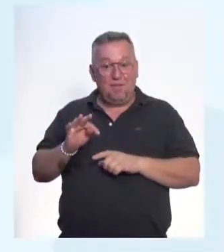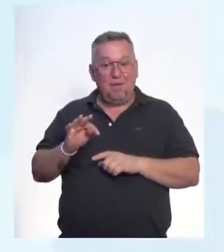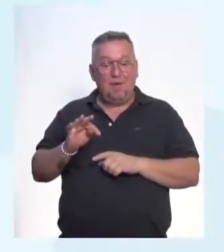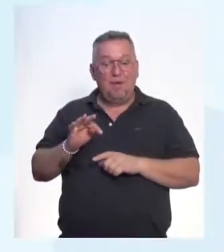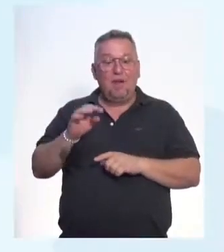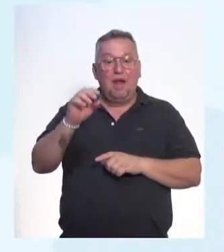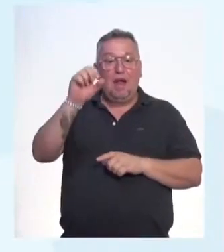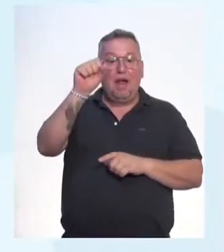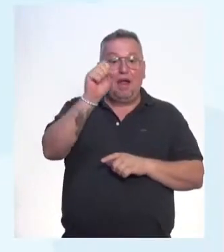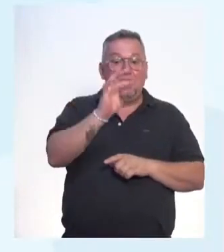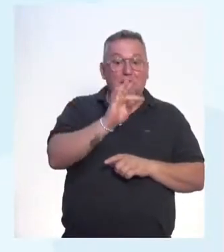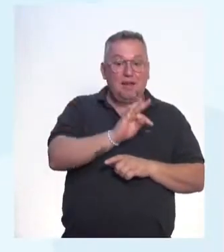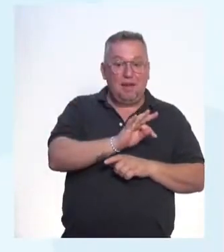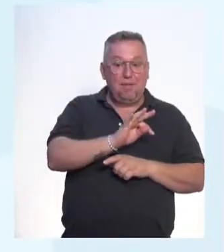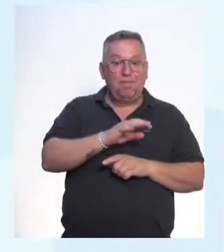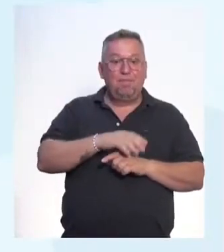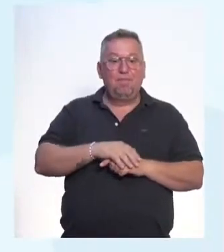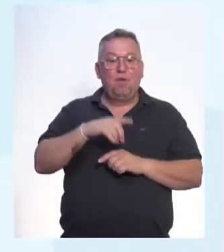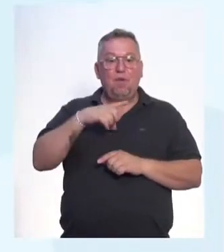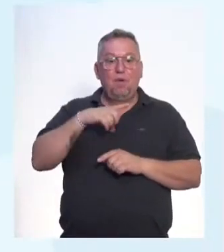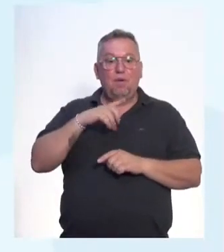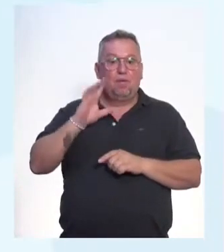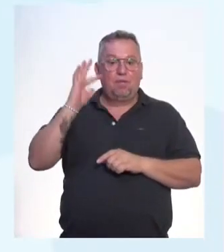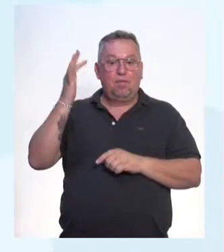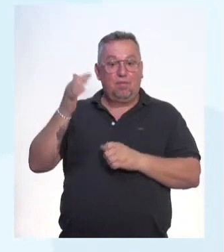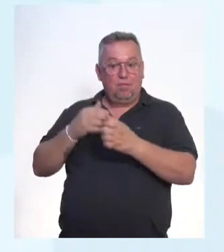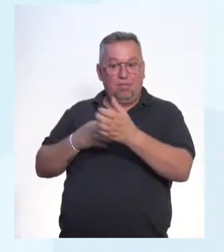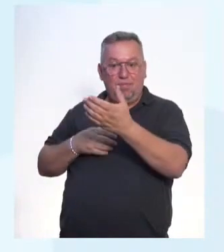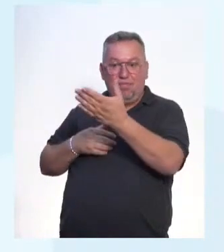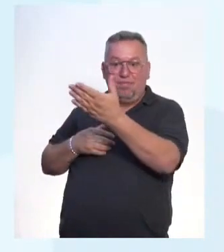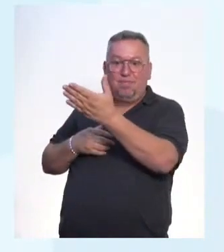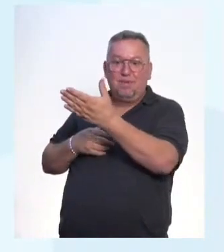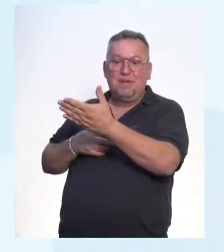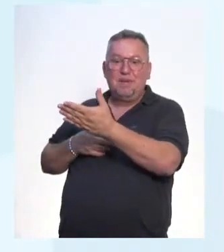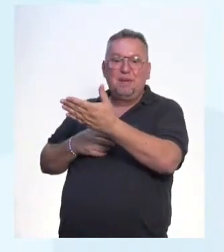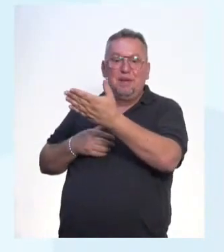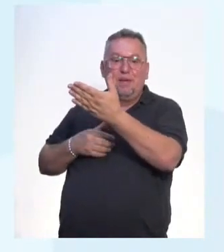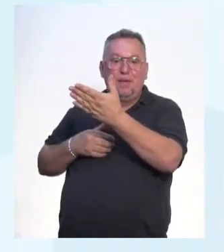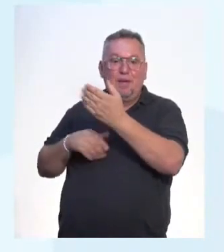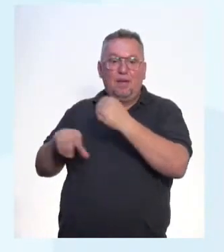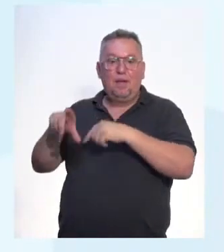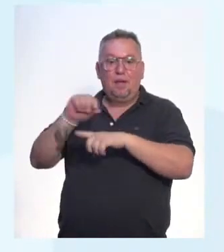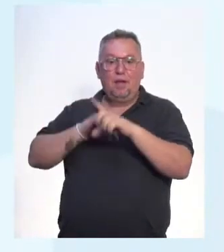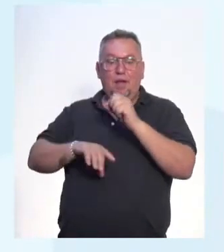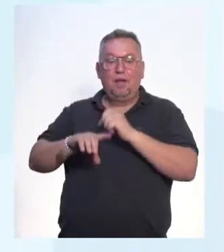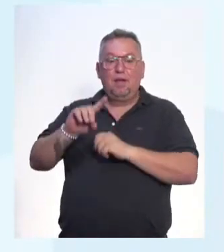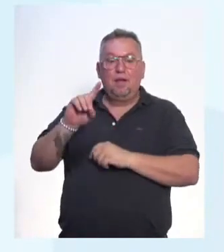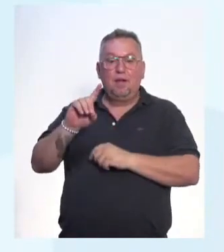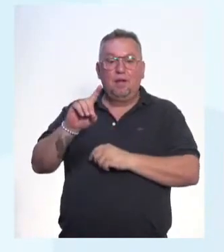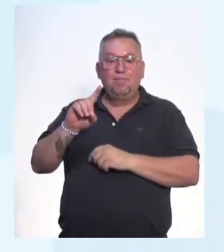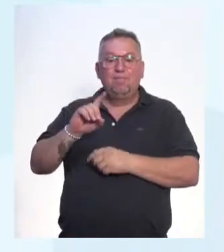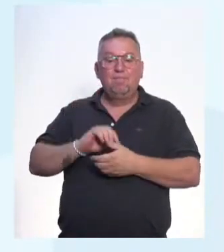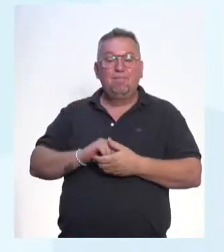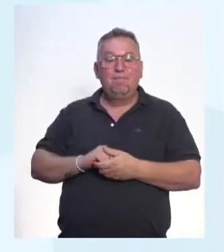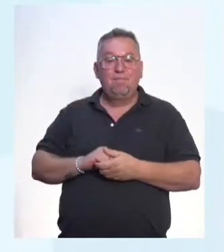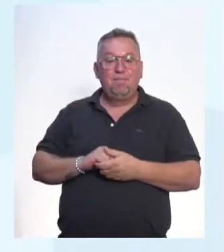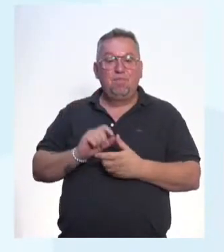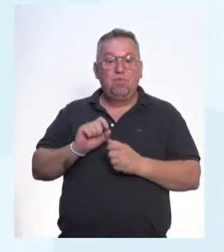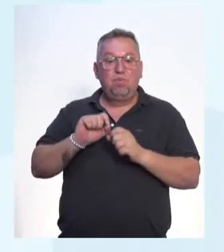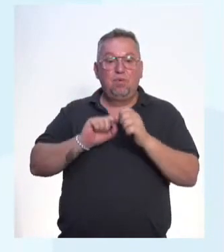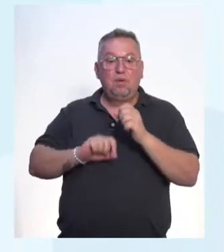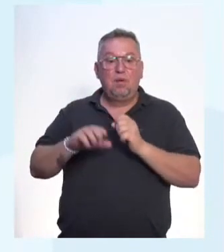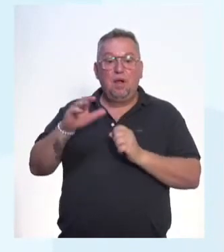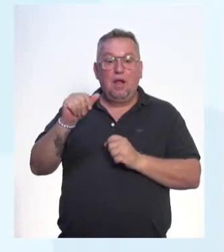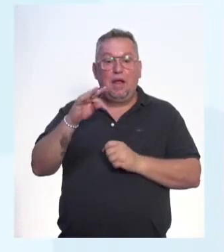Então, aqui está a resolução da atividade para vocês. Então, a alternativa correta, D. Ele é